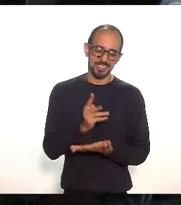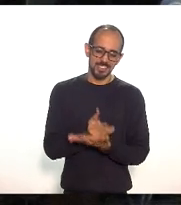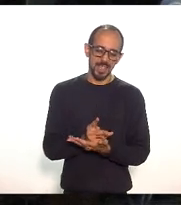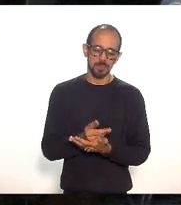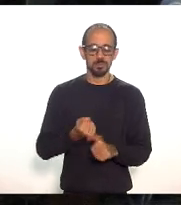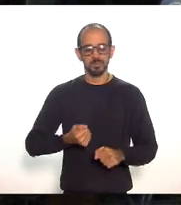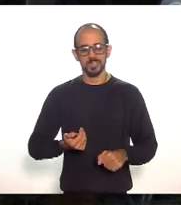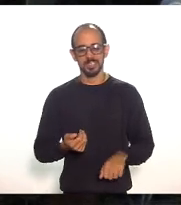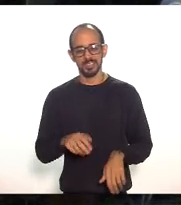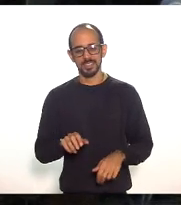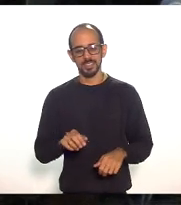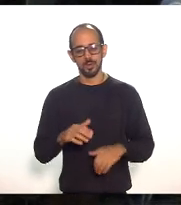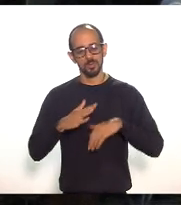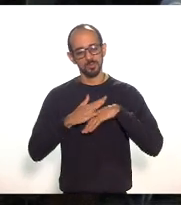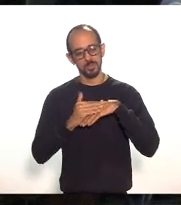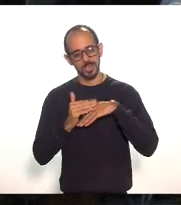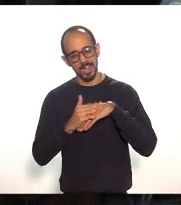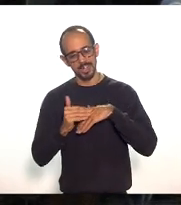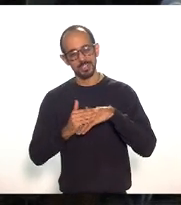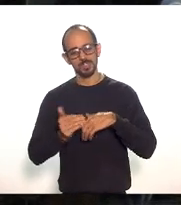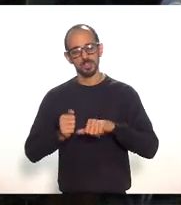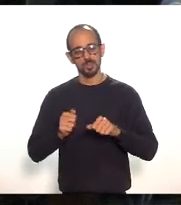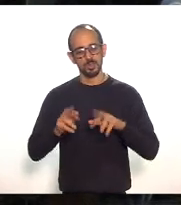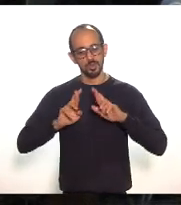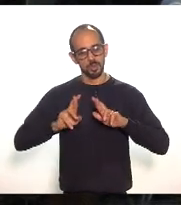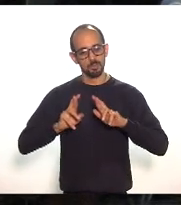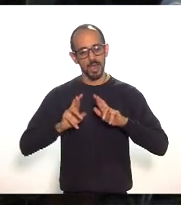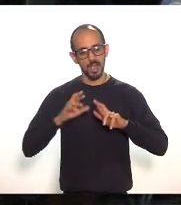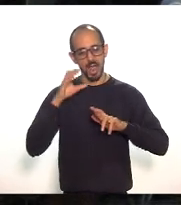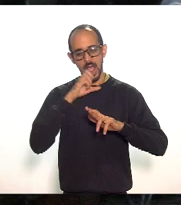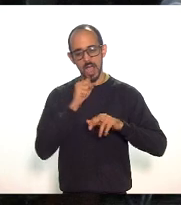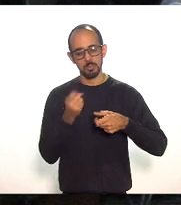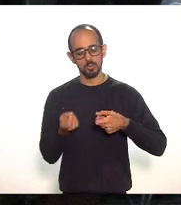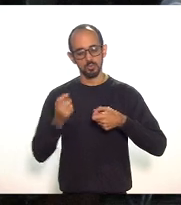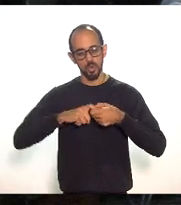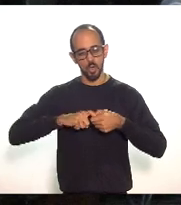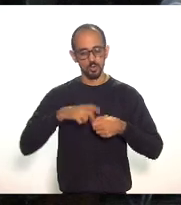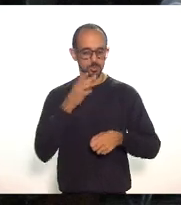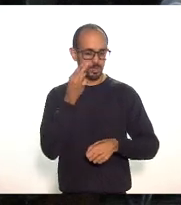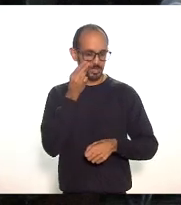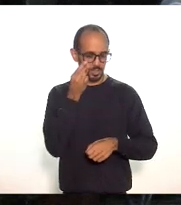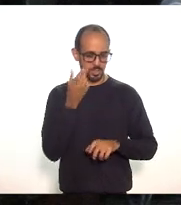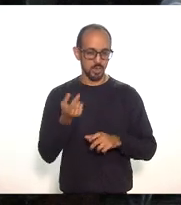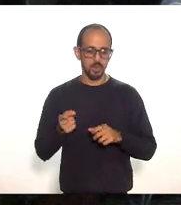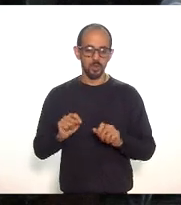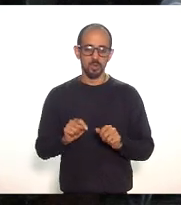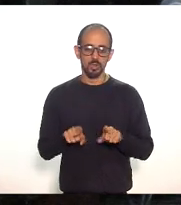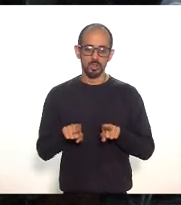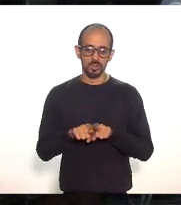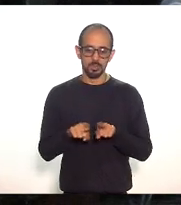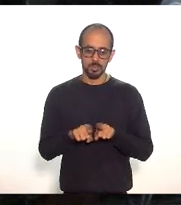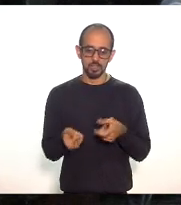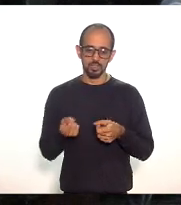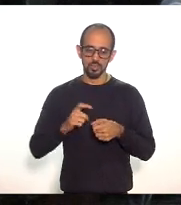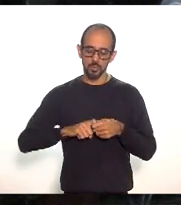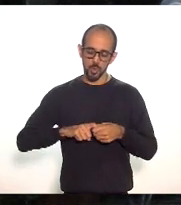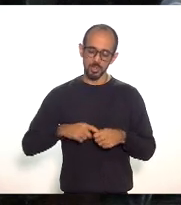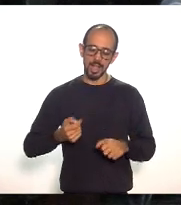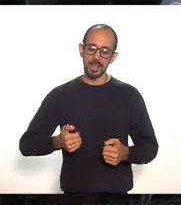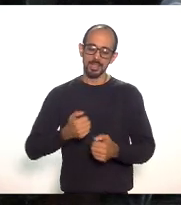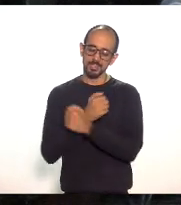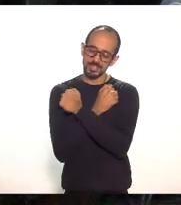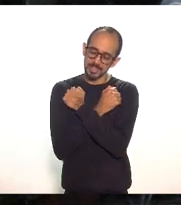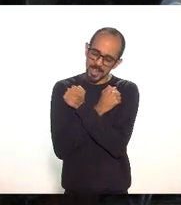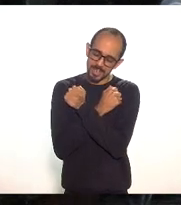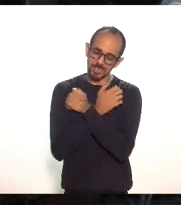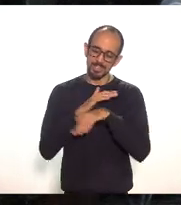em breve possamos retornar às nossas atividades presenciais e a gente poder trocar esses carinhos e afetos que